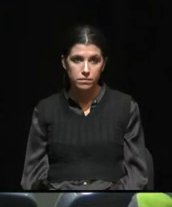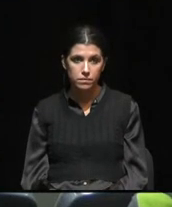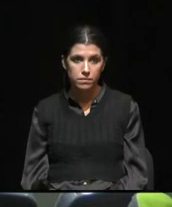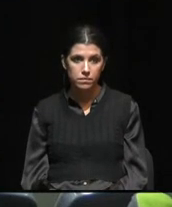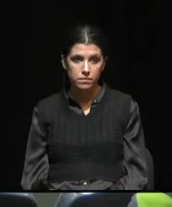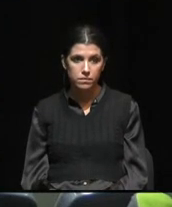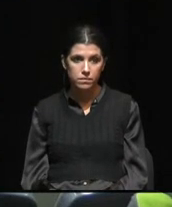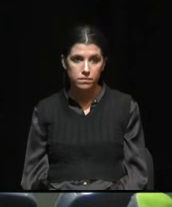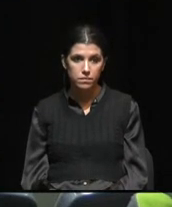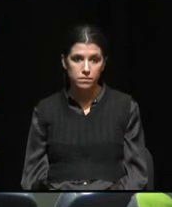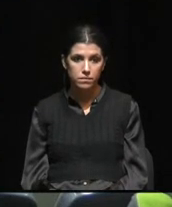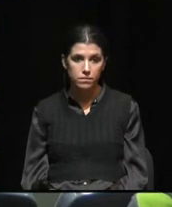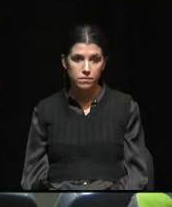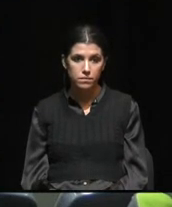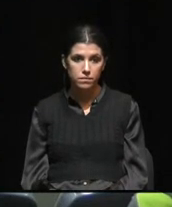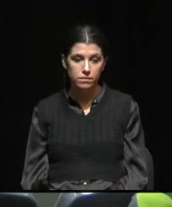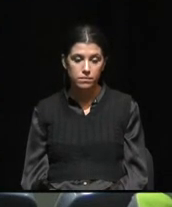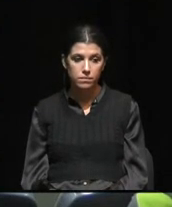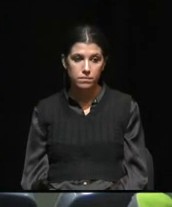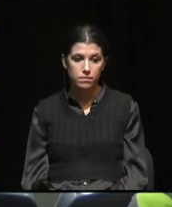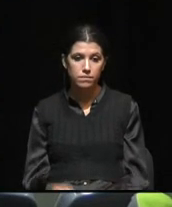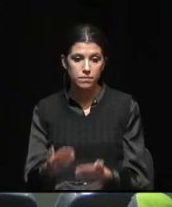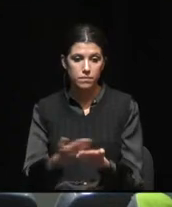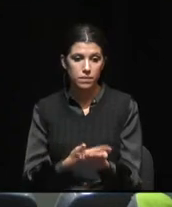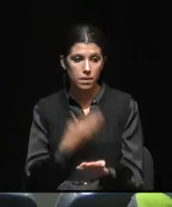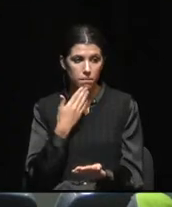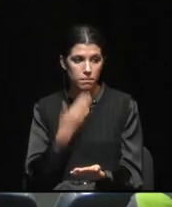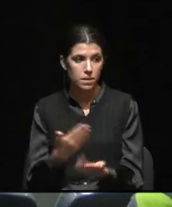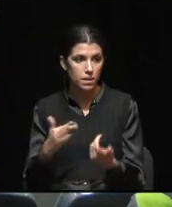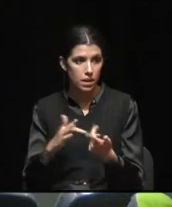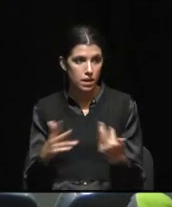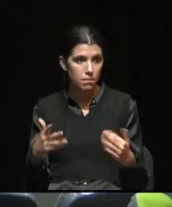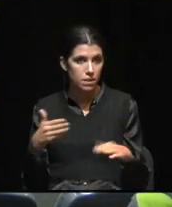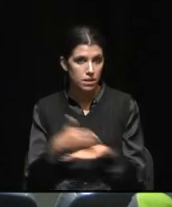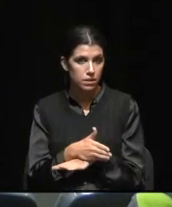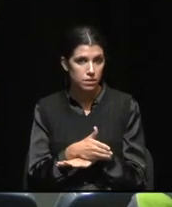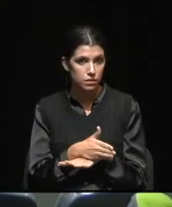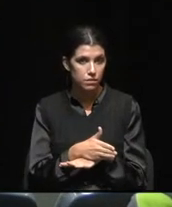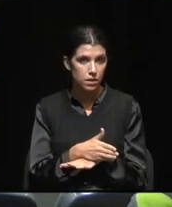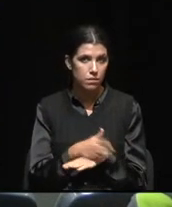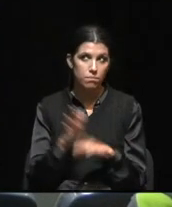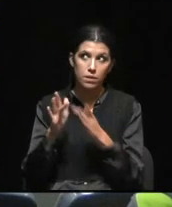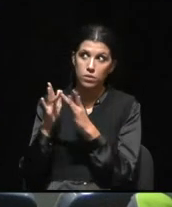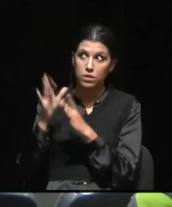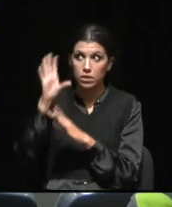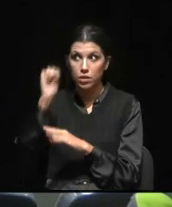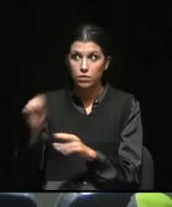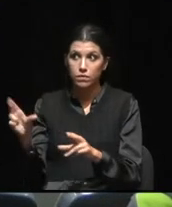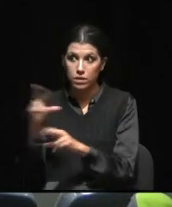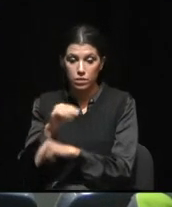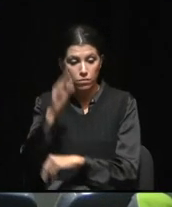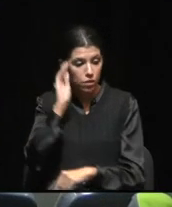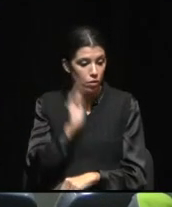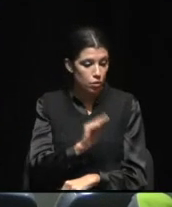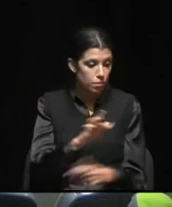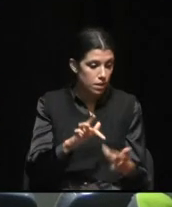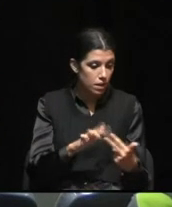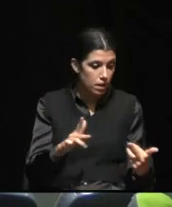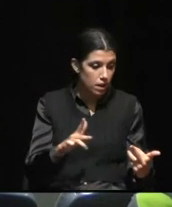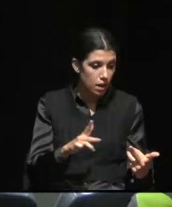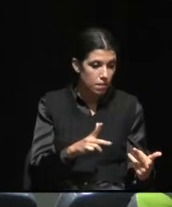recomendação mas está a pedir à Câmara para intervir junto do novo governo é uma recomendação à